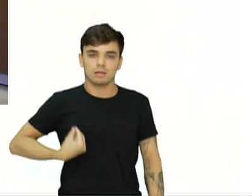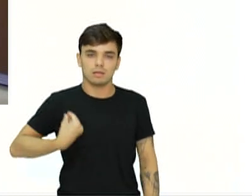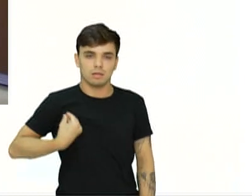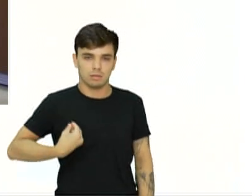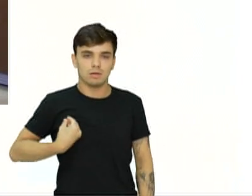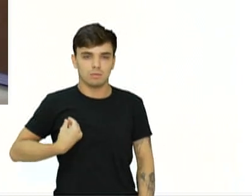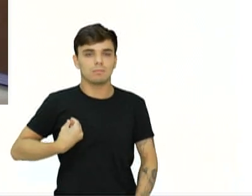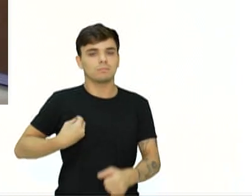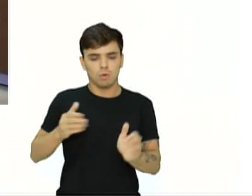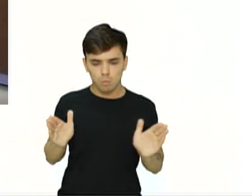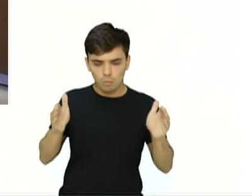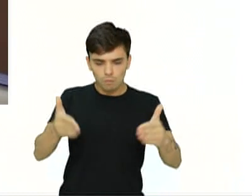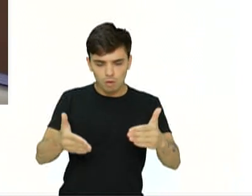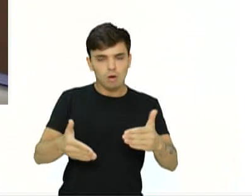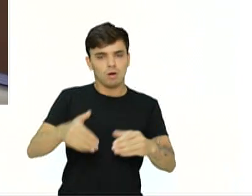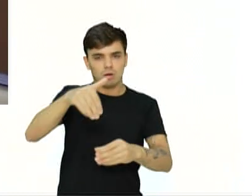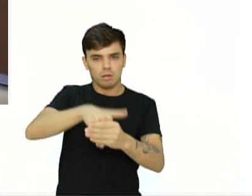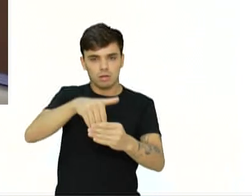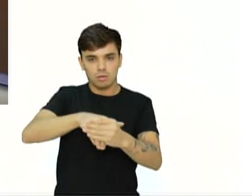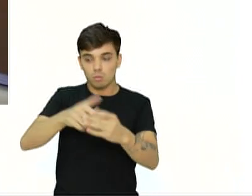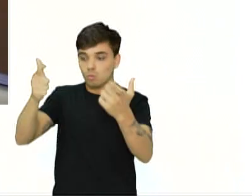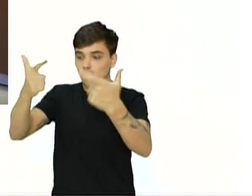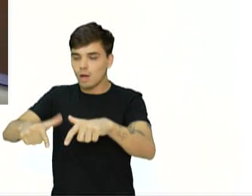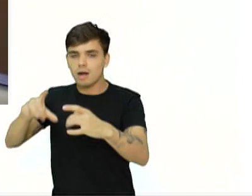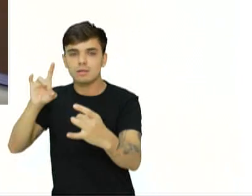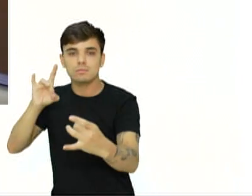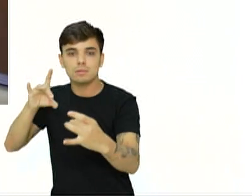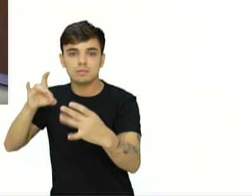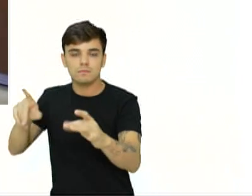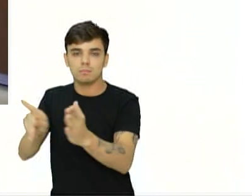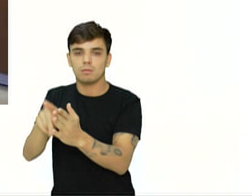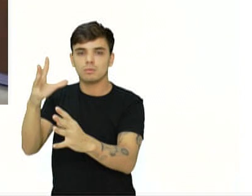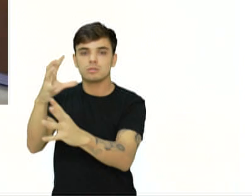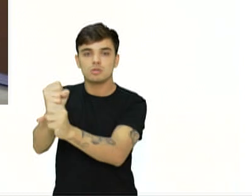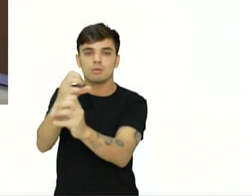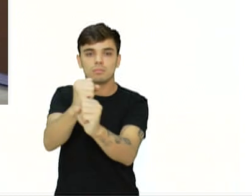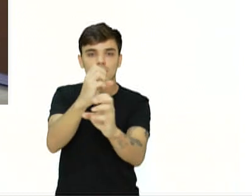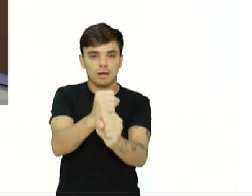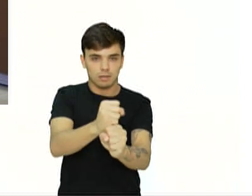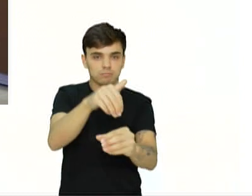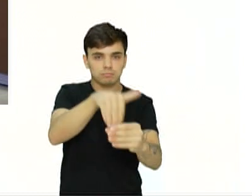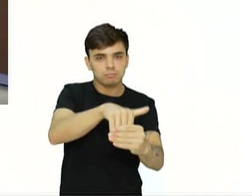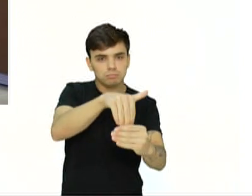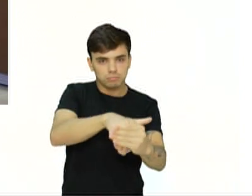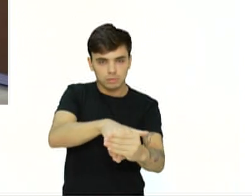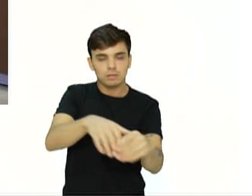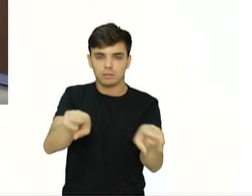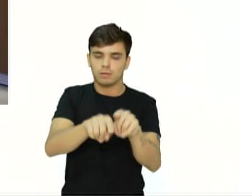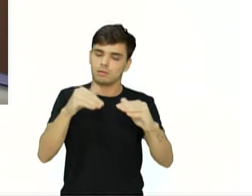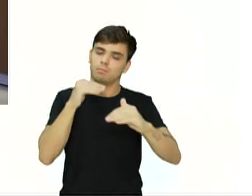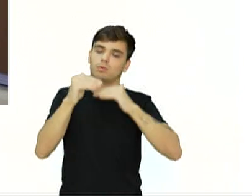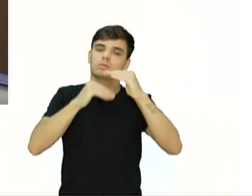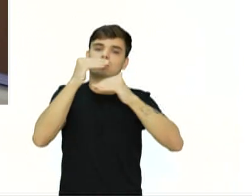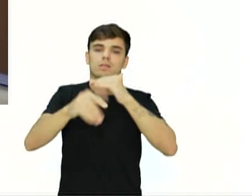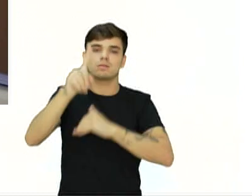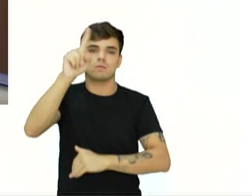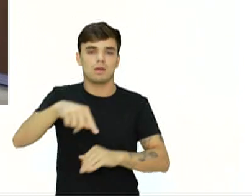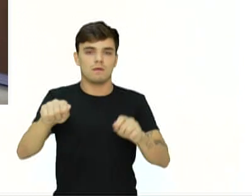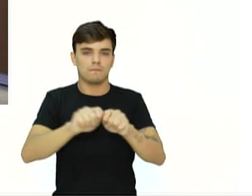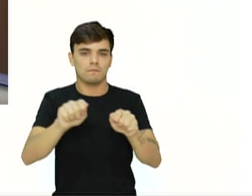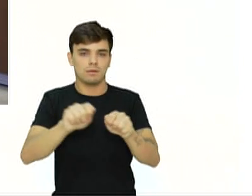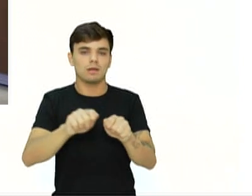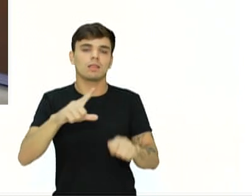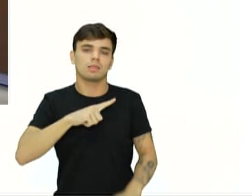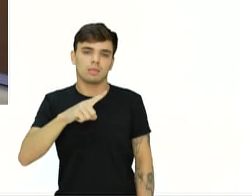fórum eleitoral, um espaço específico para a contagem desses votos. E esse processo todo é feito